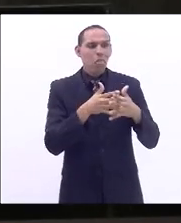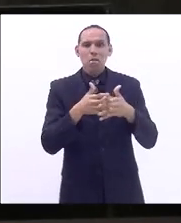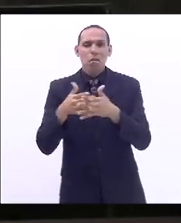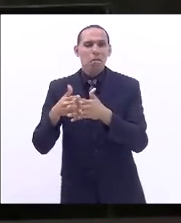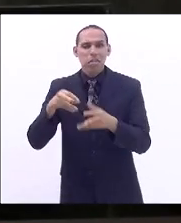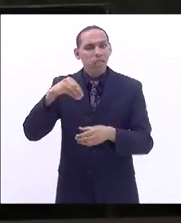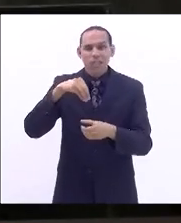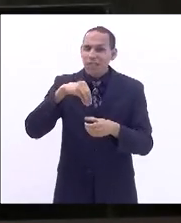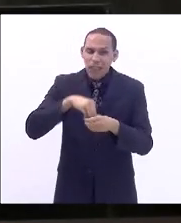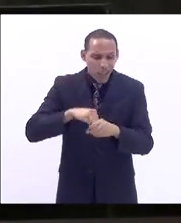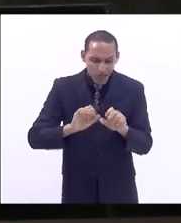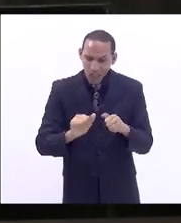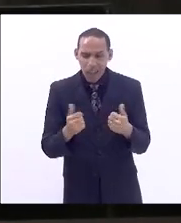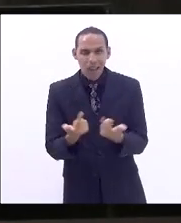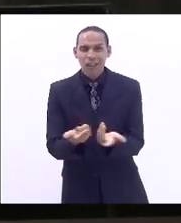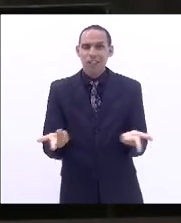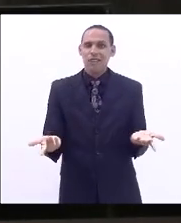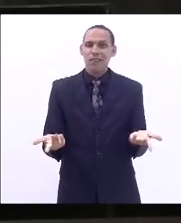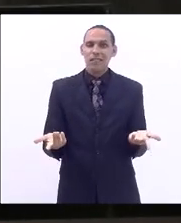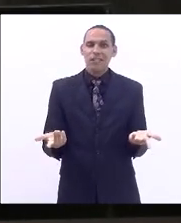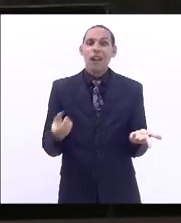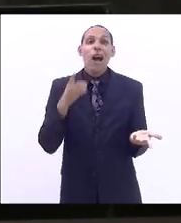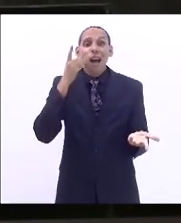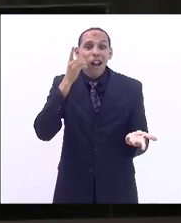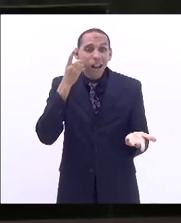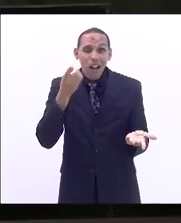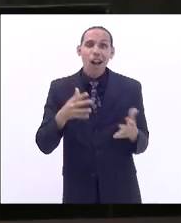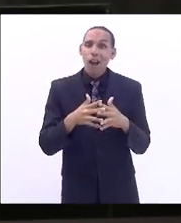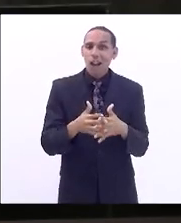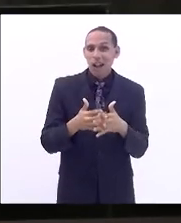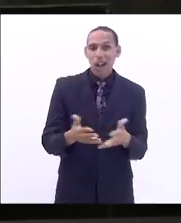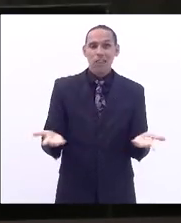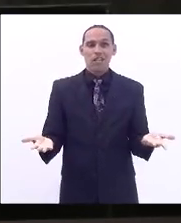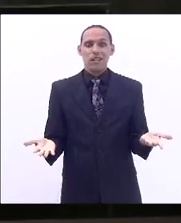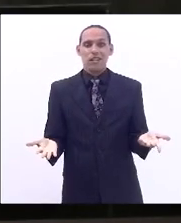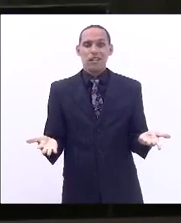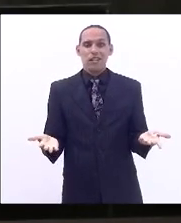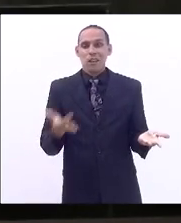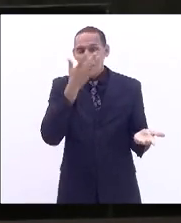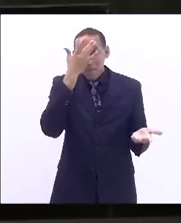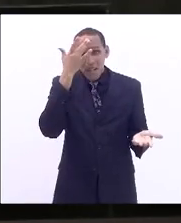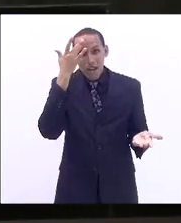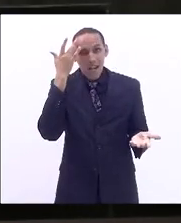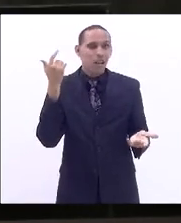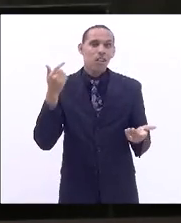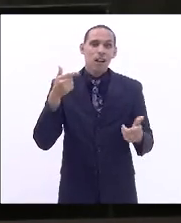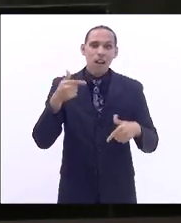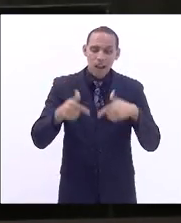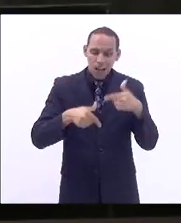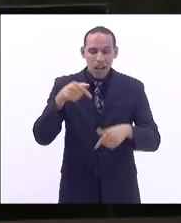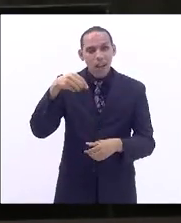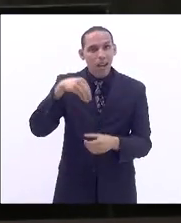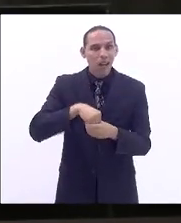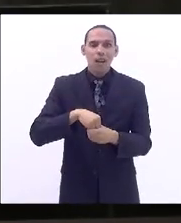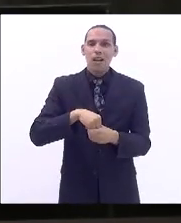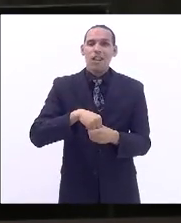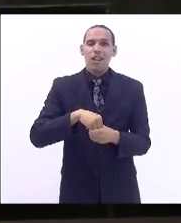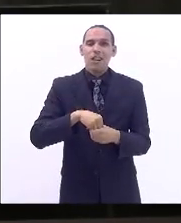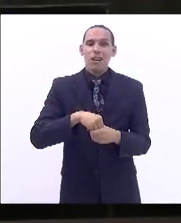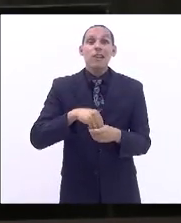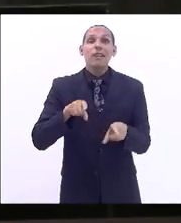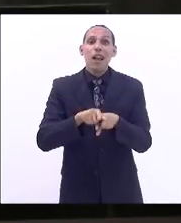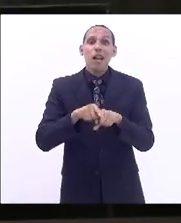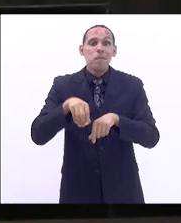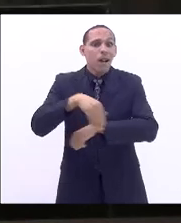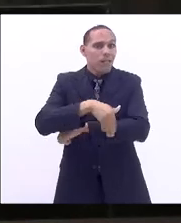fundidas aqui dentro dessa casa por deputados por pessoas que vão nessa casa por pessoas até na